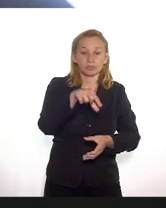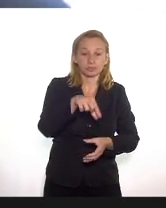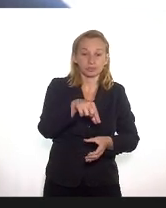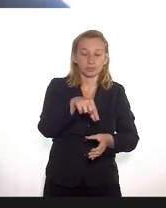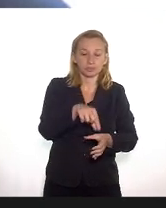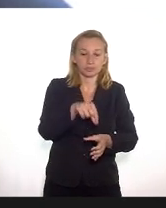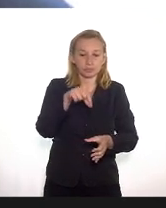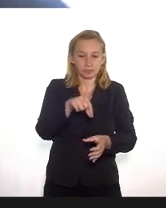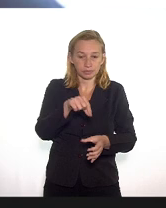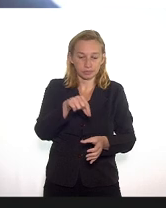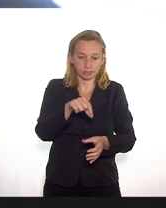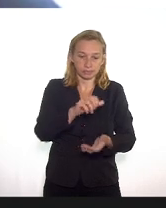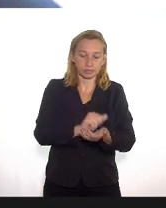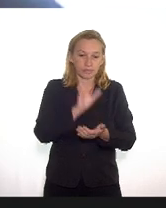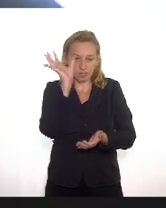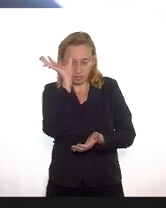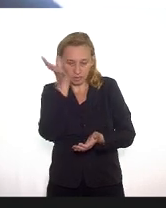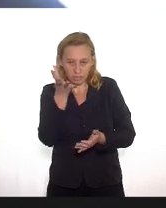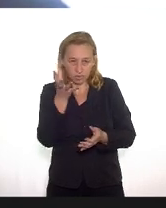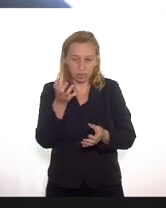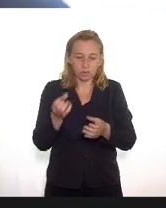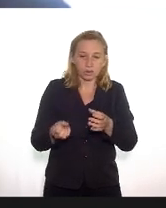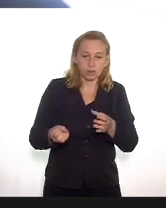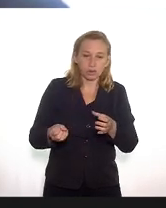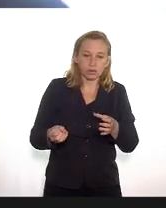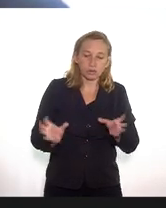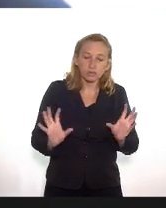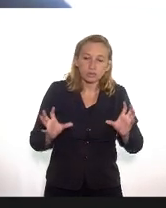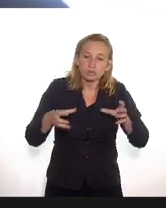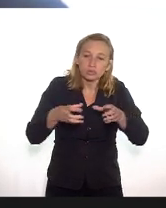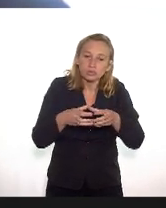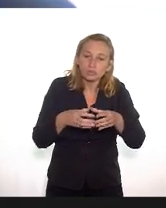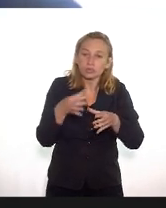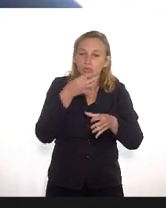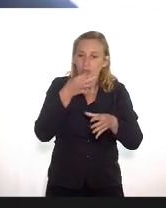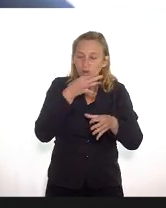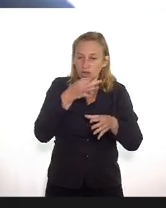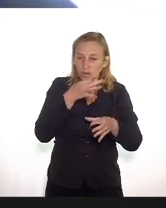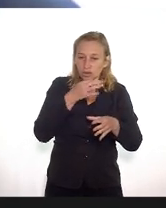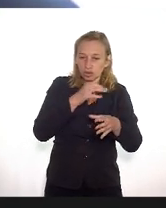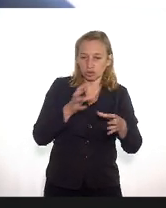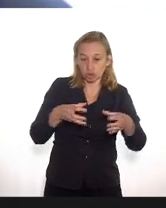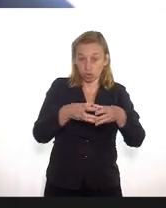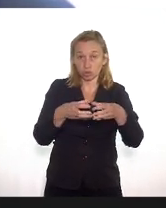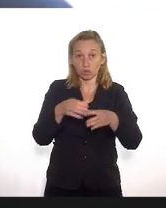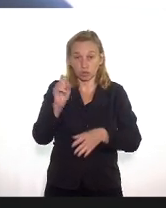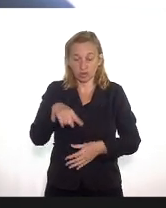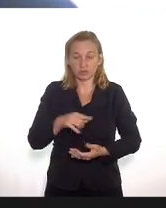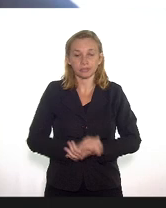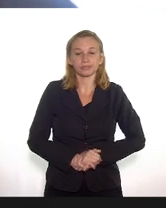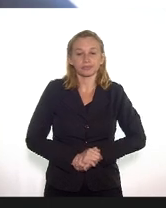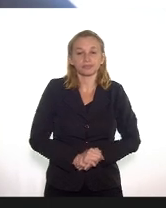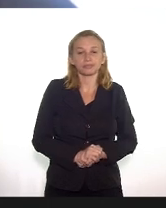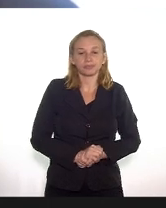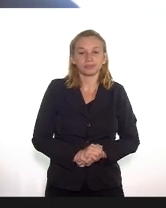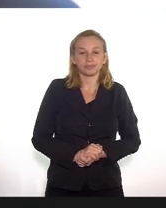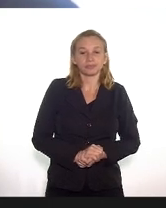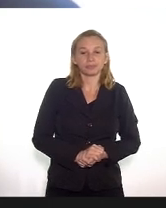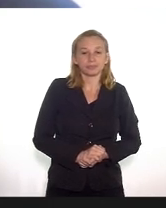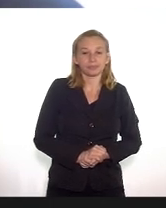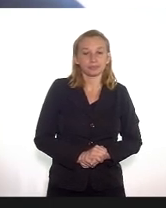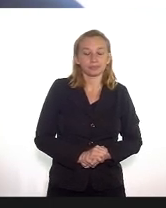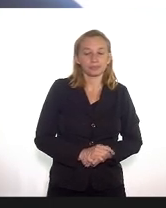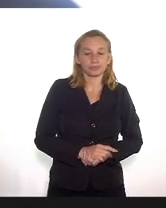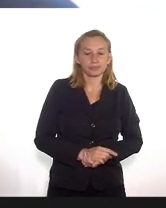decisões que sejam frutos de uma construção de fato coletiva. Né? Do